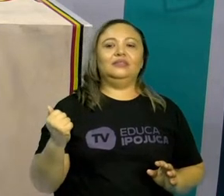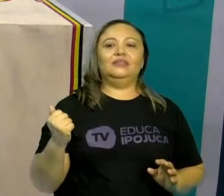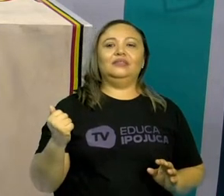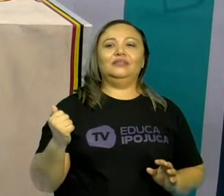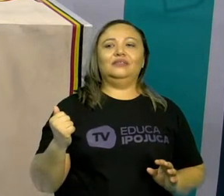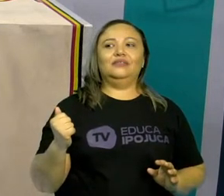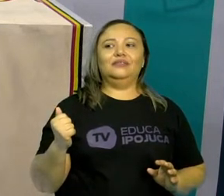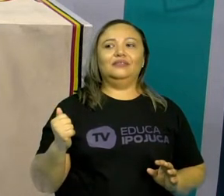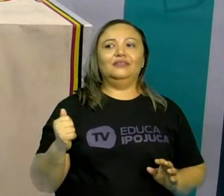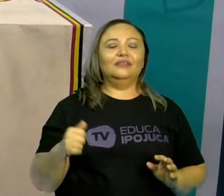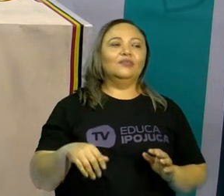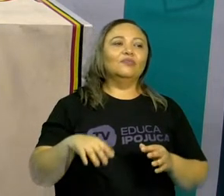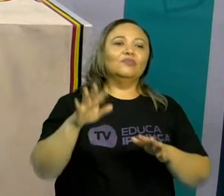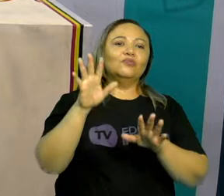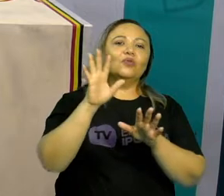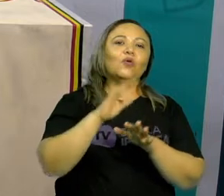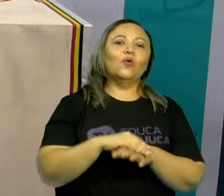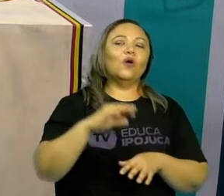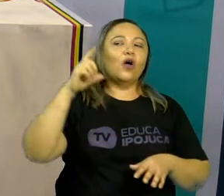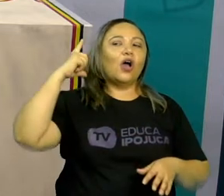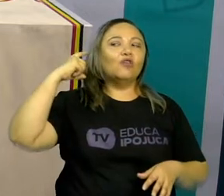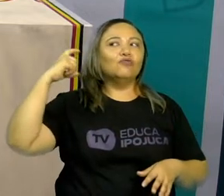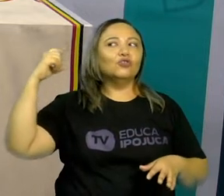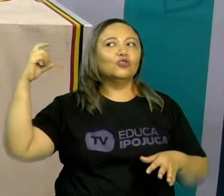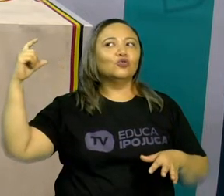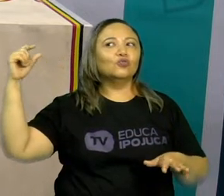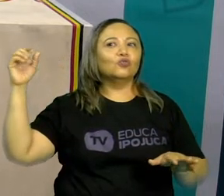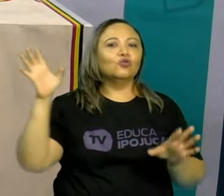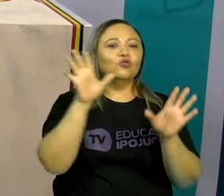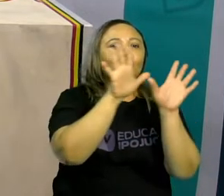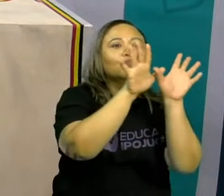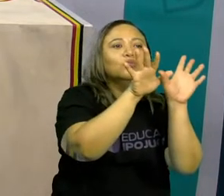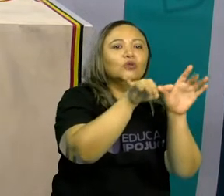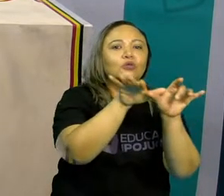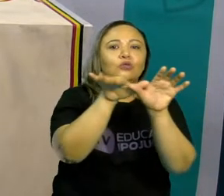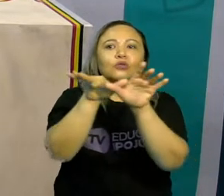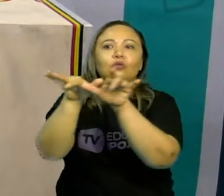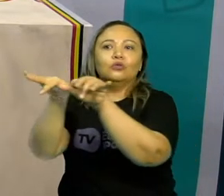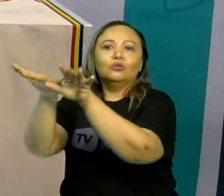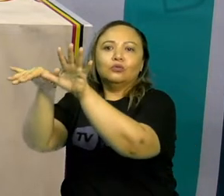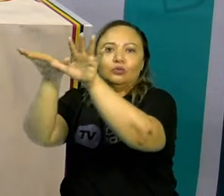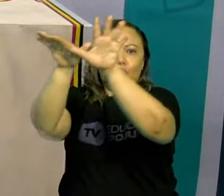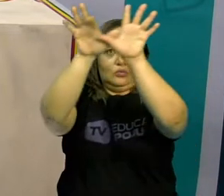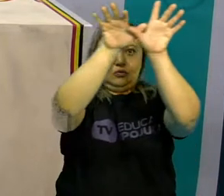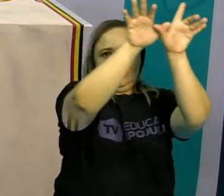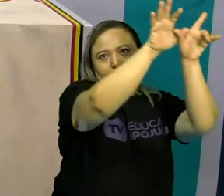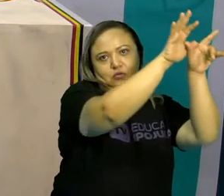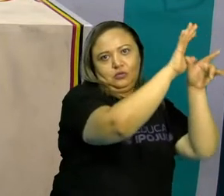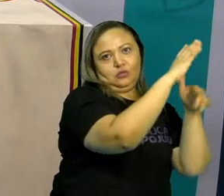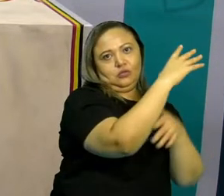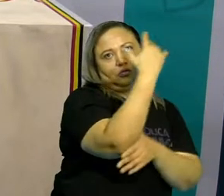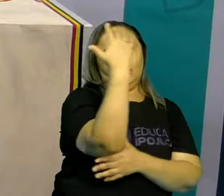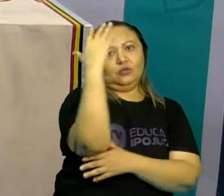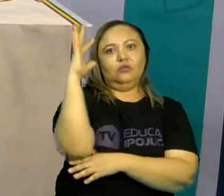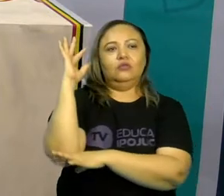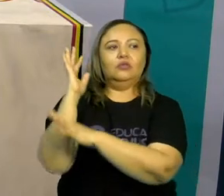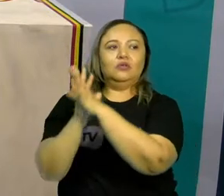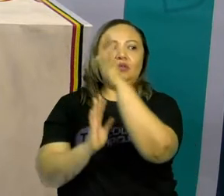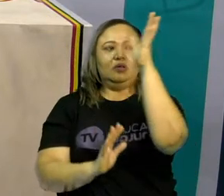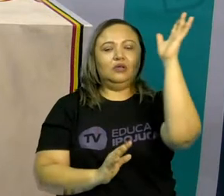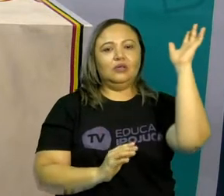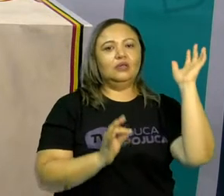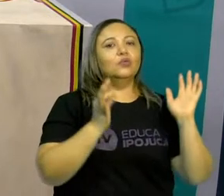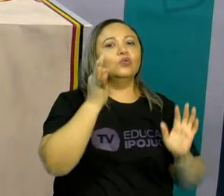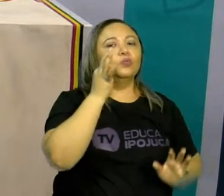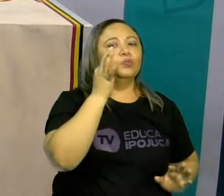já sei é o som dos pássaros Você passeia pelas Floresta o Ratinho